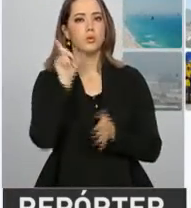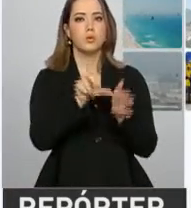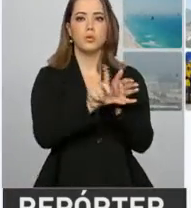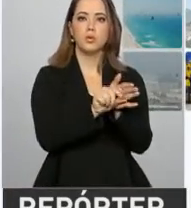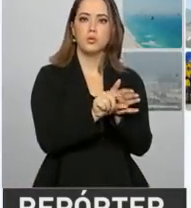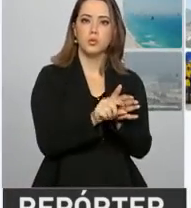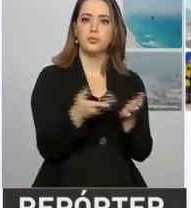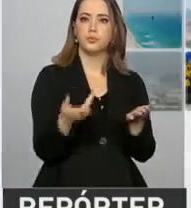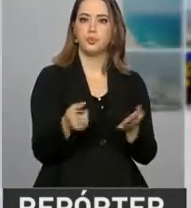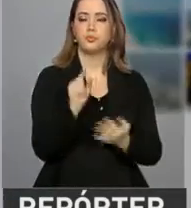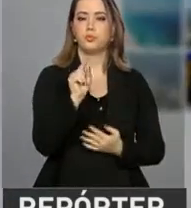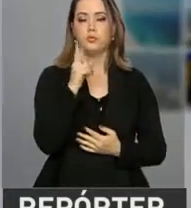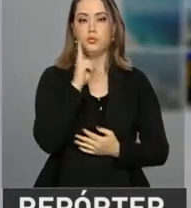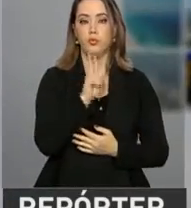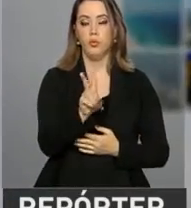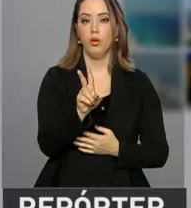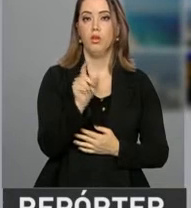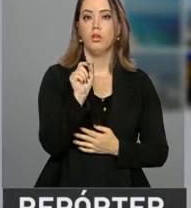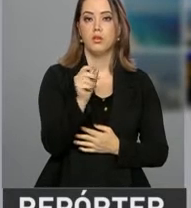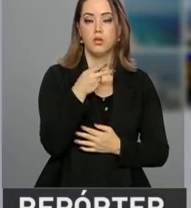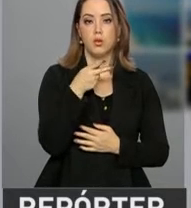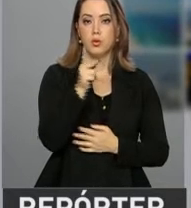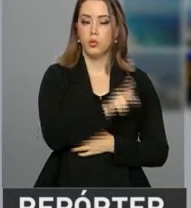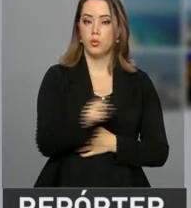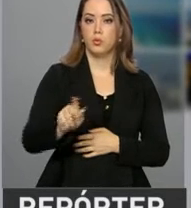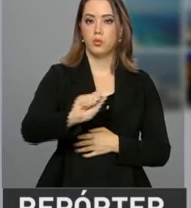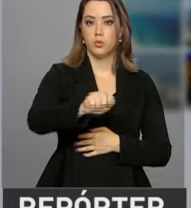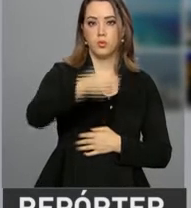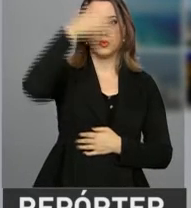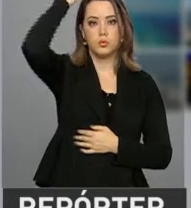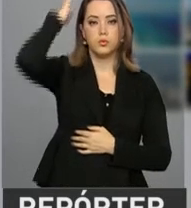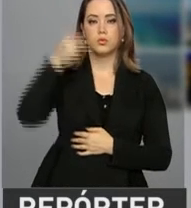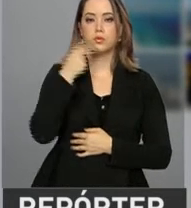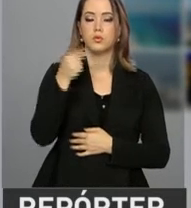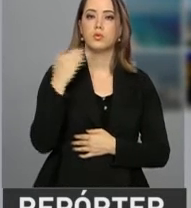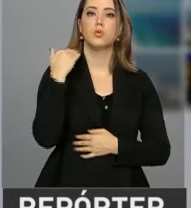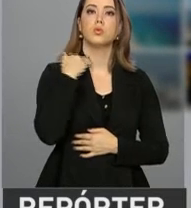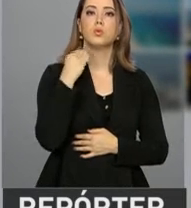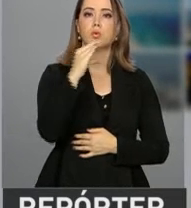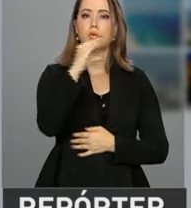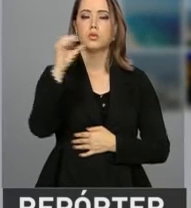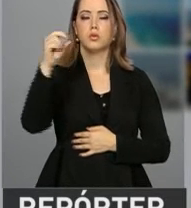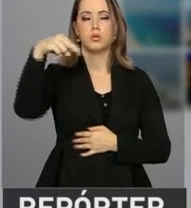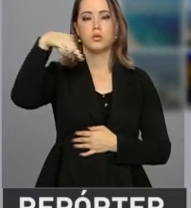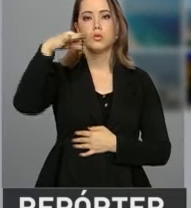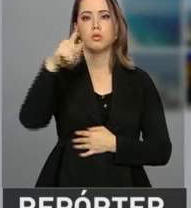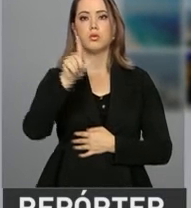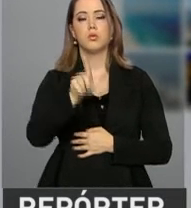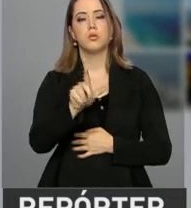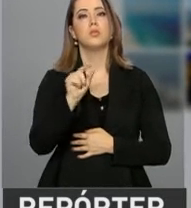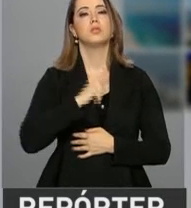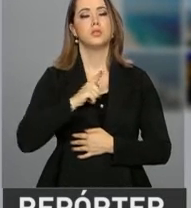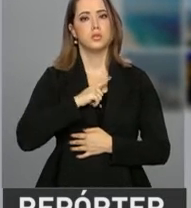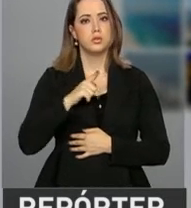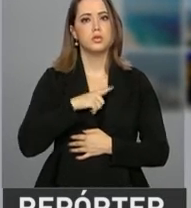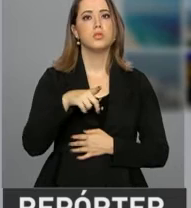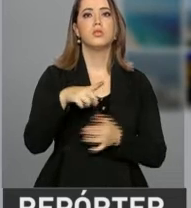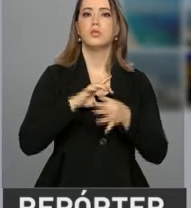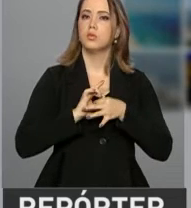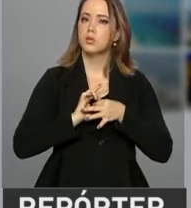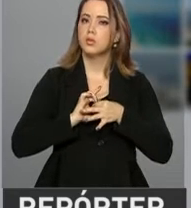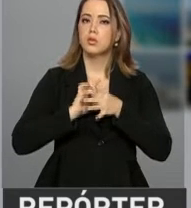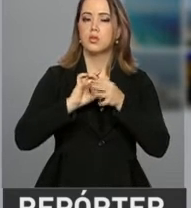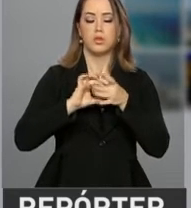essa decisão do Copom. Ele disse que o Banco Central tem plena autonomia para definir a taxa básica de juros e que a